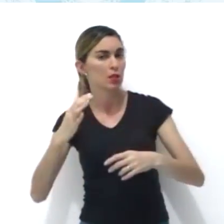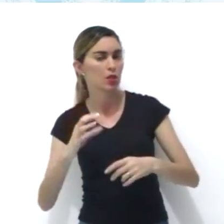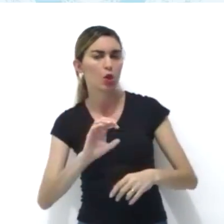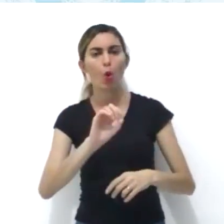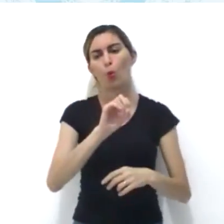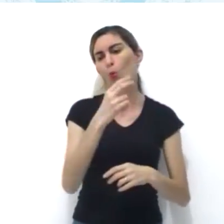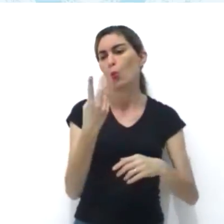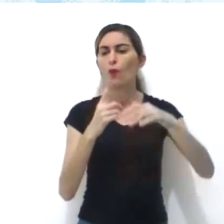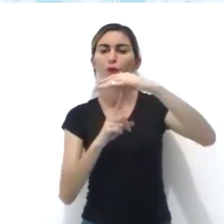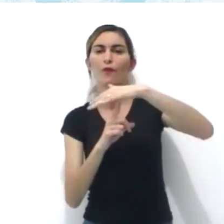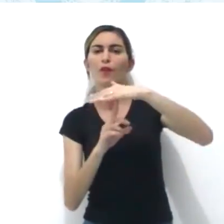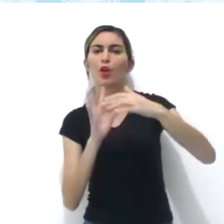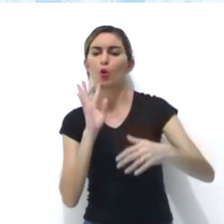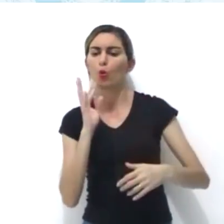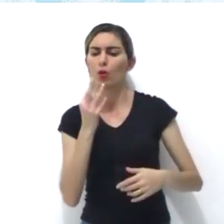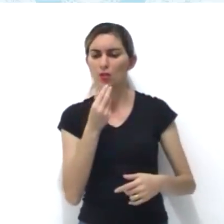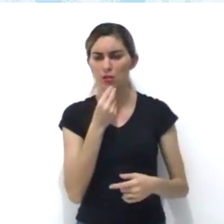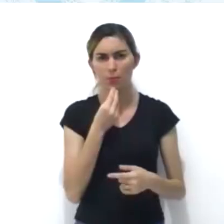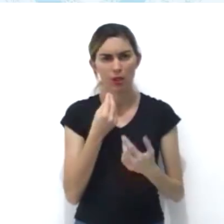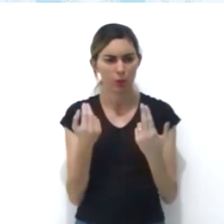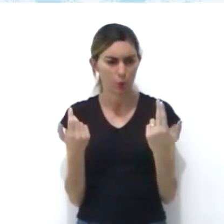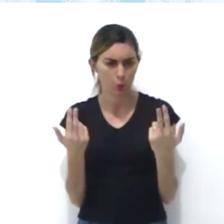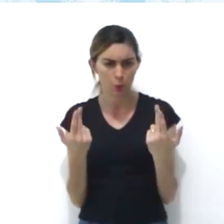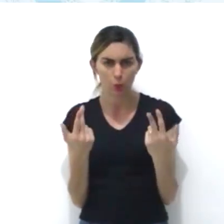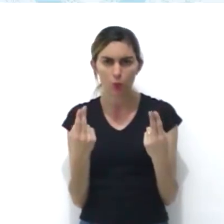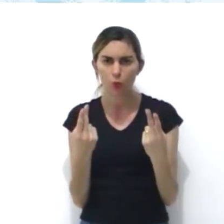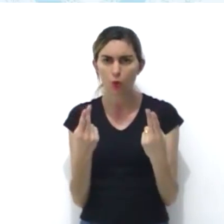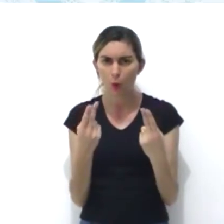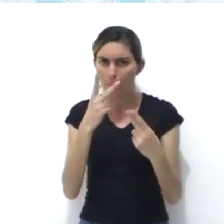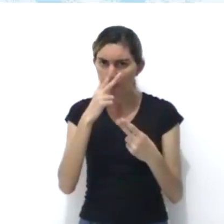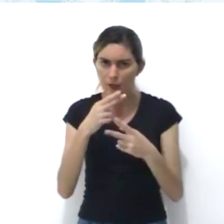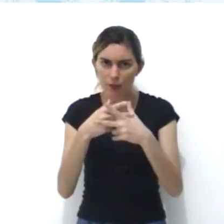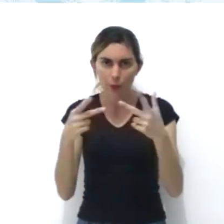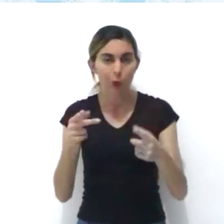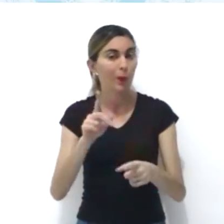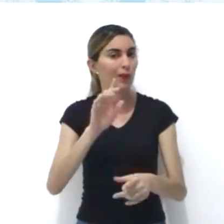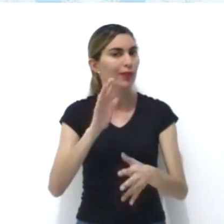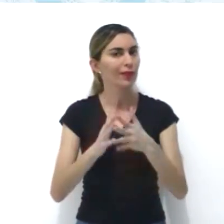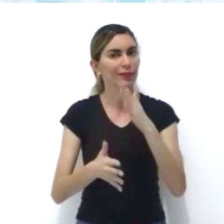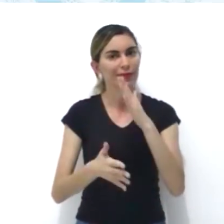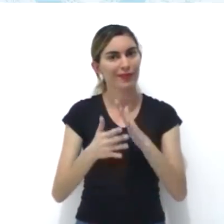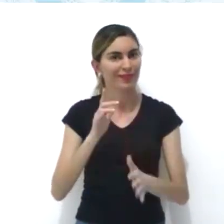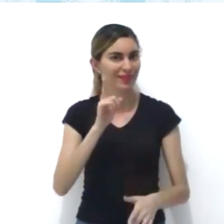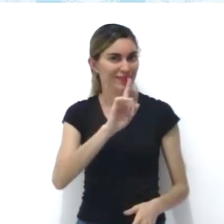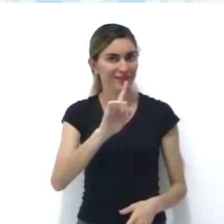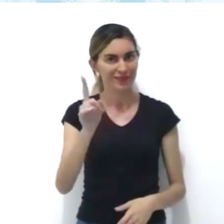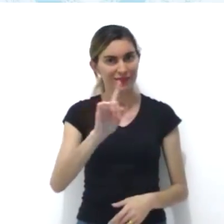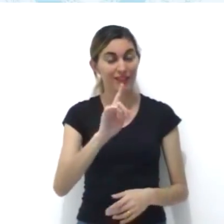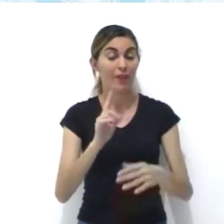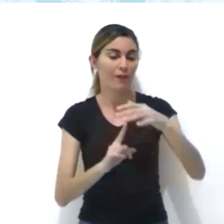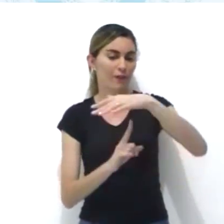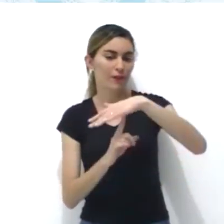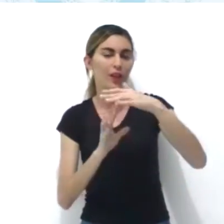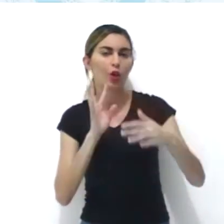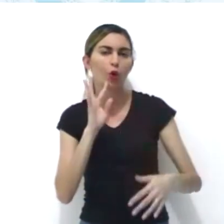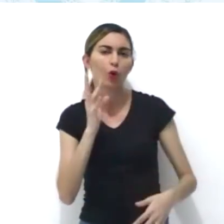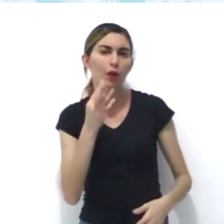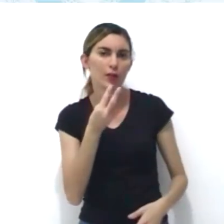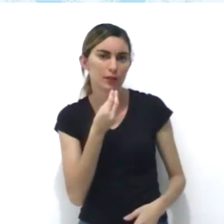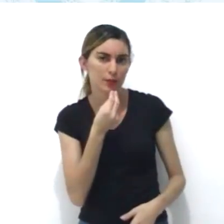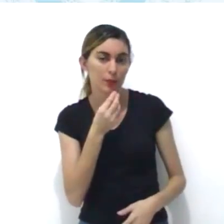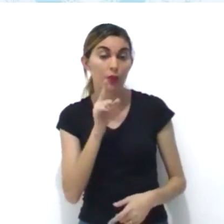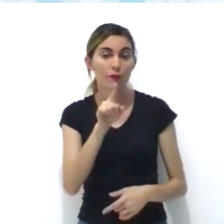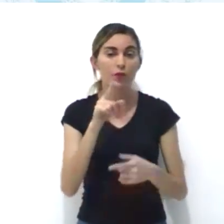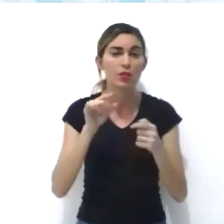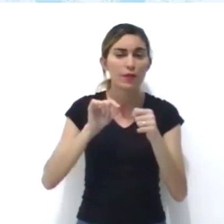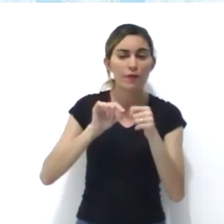de ciências ou feiras de conhecimento? Será que é a mesma coisa que eu estou falando? Nada disso, tá? Feira de